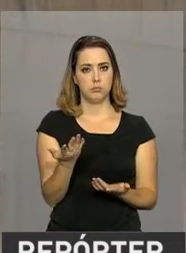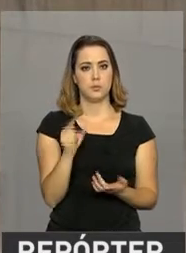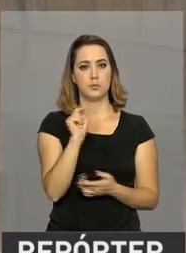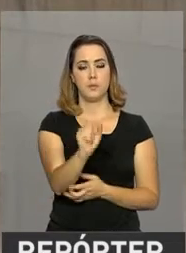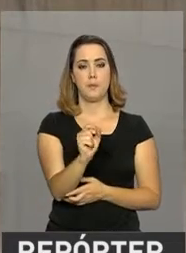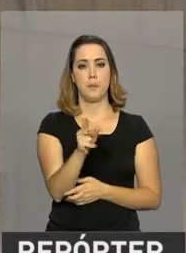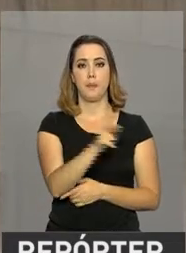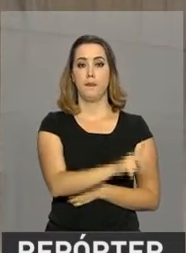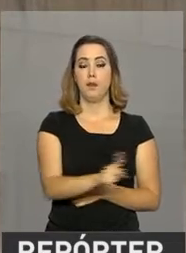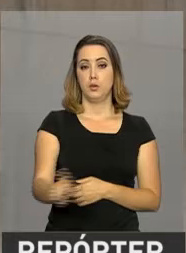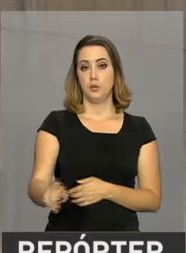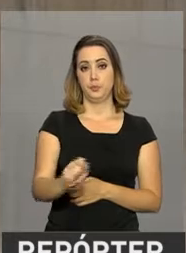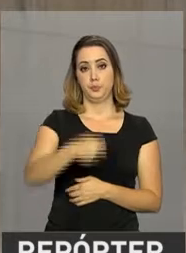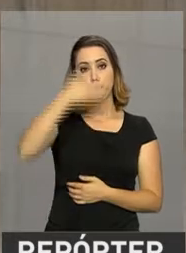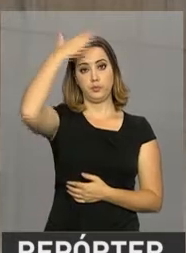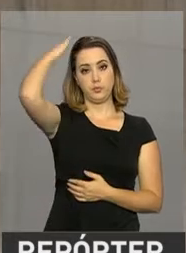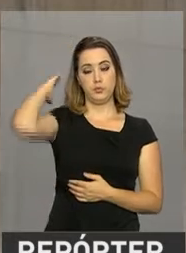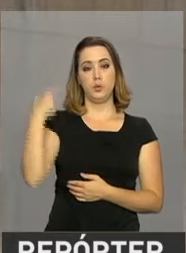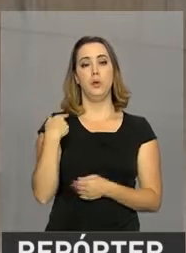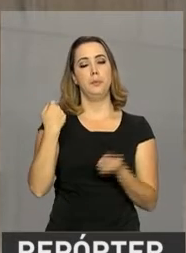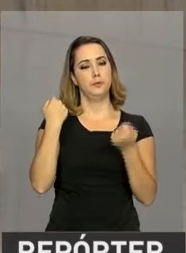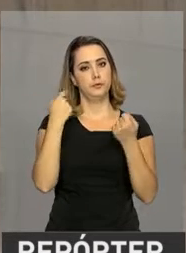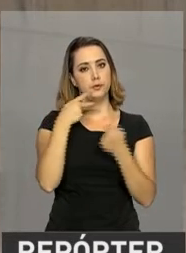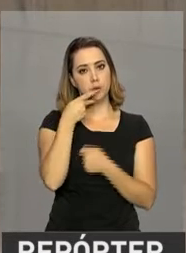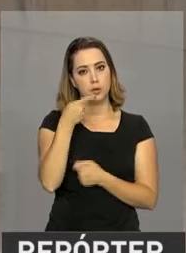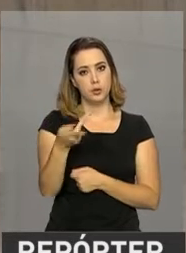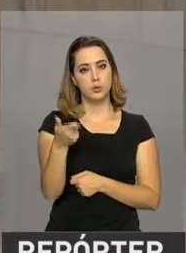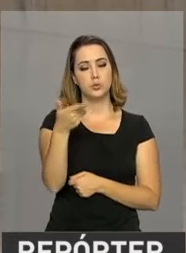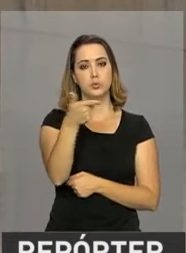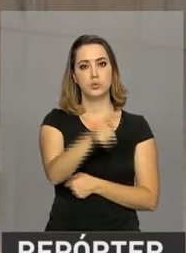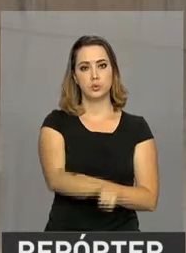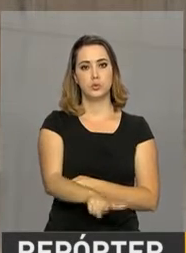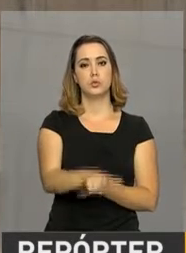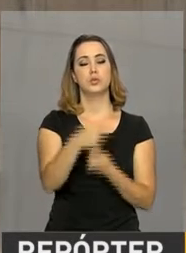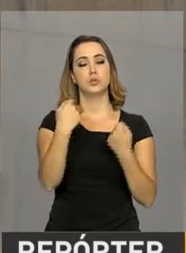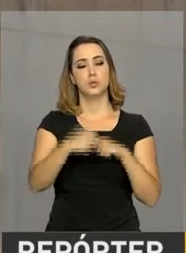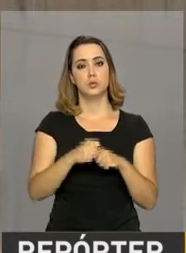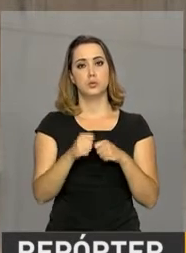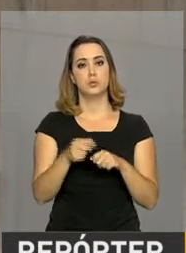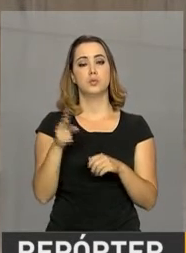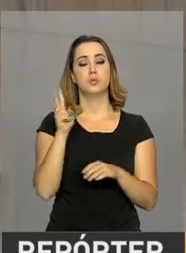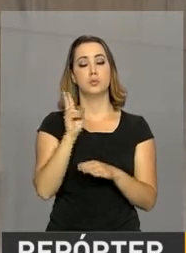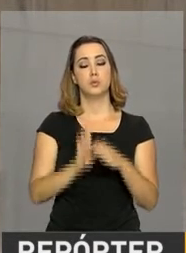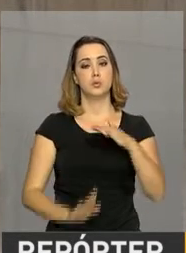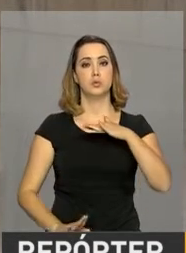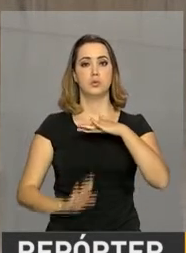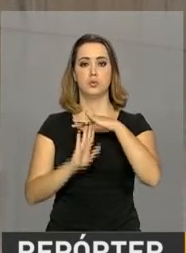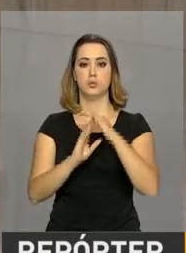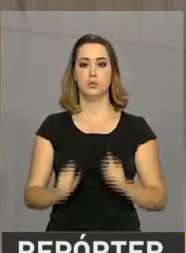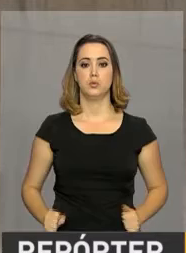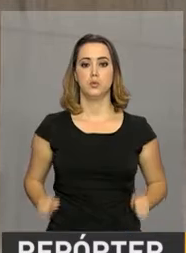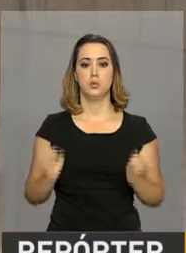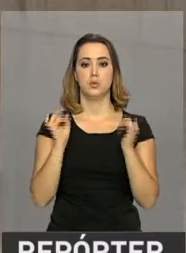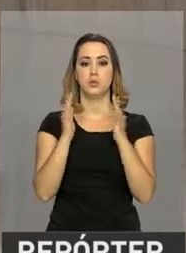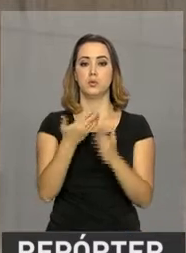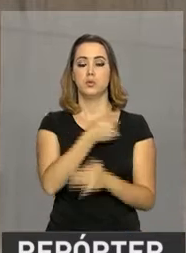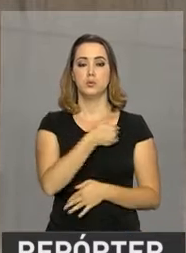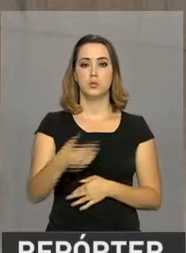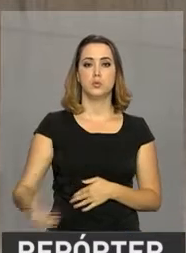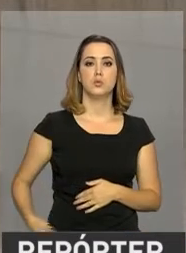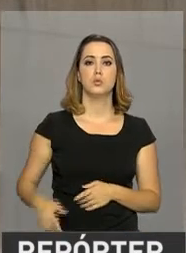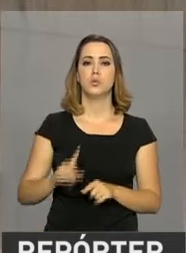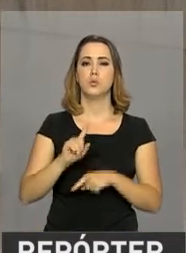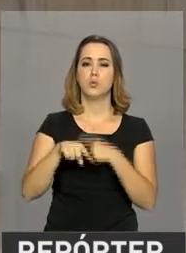presidente voltou a defender a aprovação da proposta de emenda à Constituição que coloca um teto para o aumento dos gastos públicos